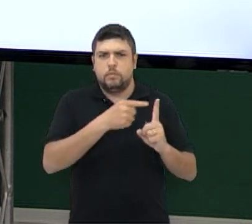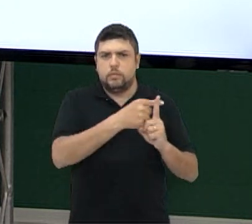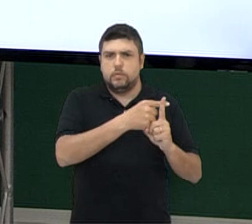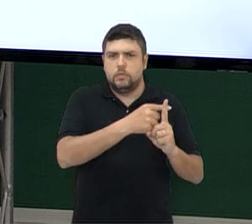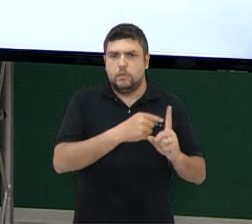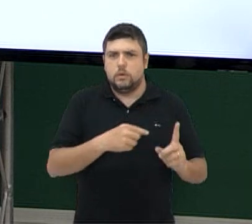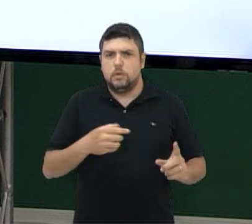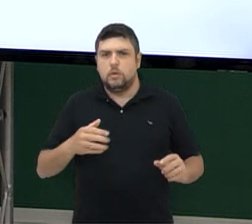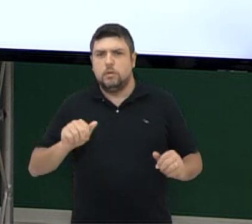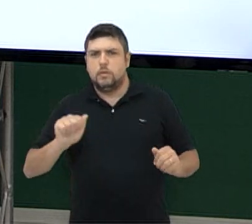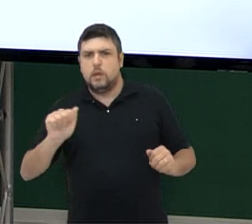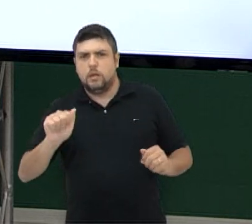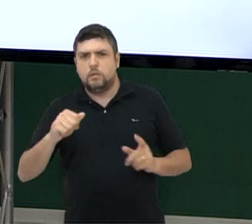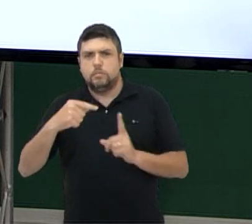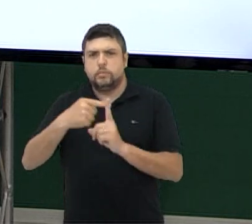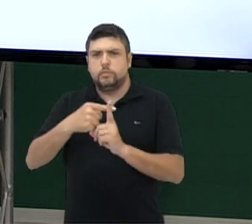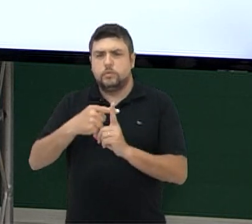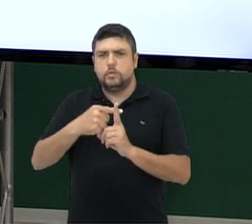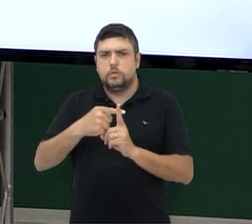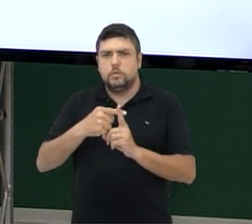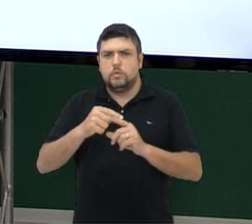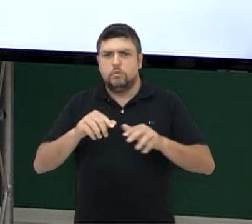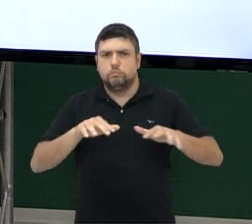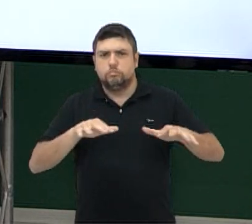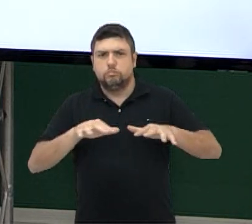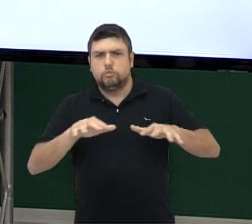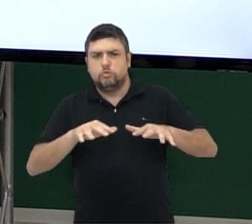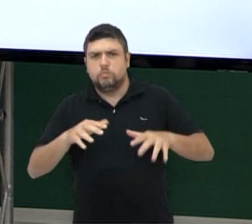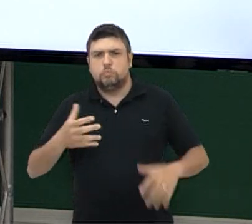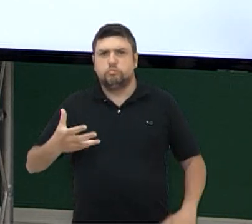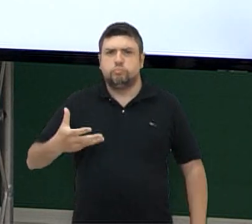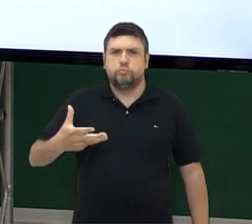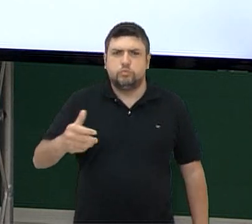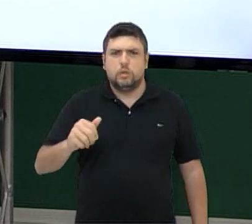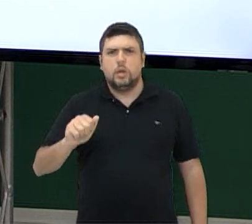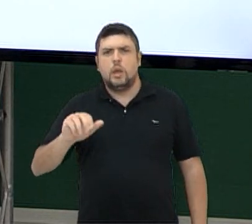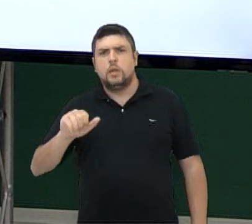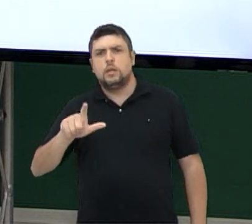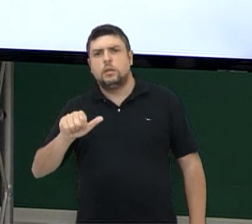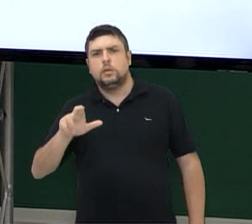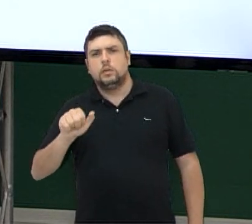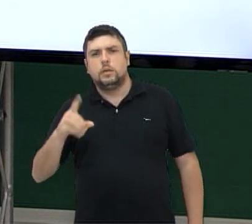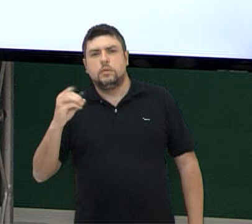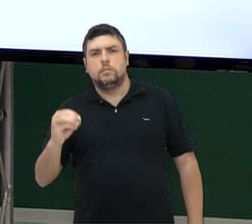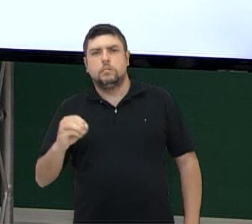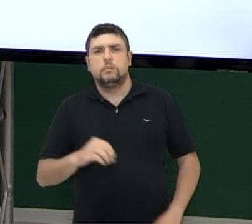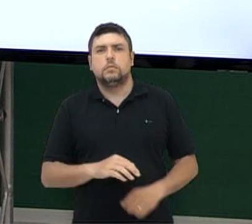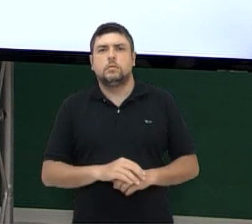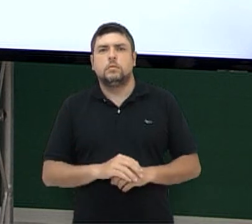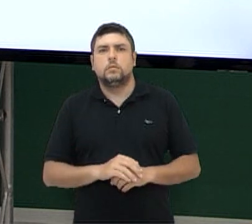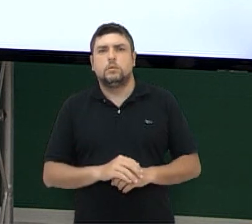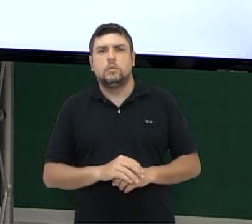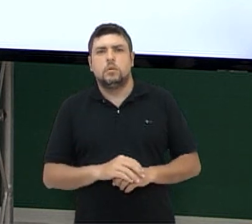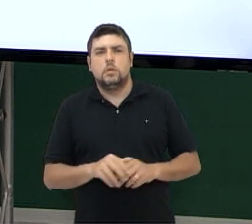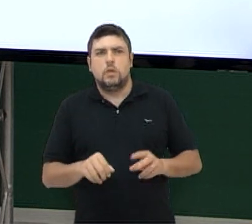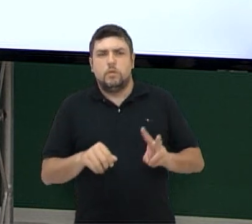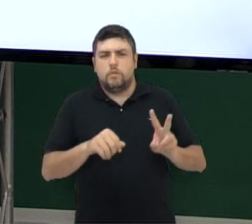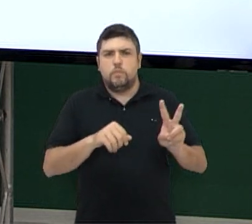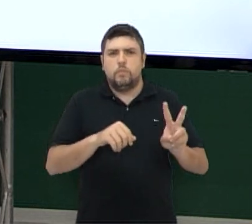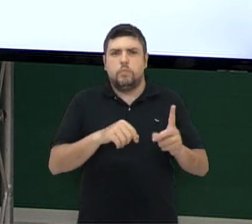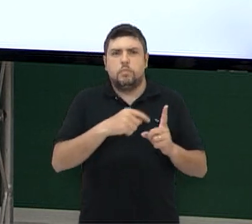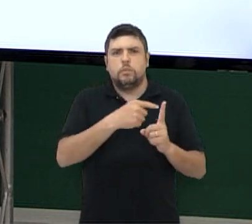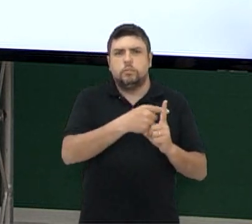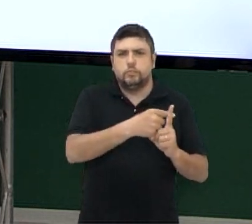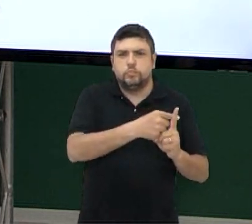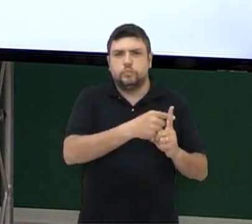positiva, movimento acelerado, ou seja, nessa situação, velocidade positiva com aceleração positiva, movimento progressivo